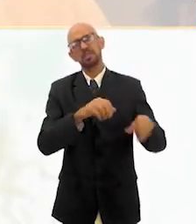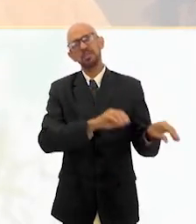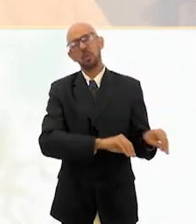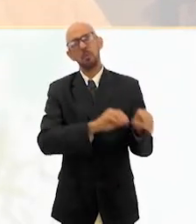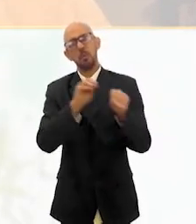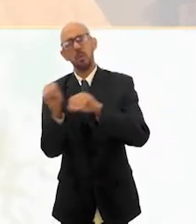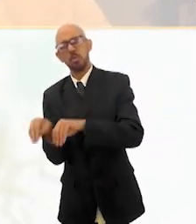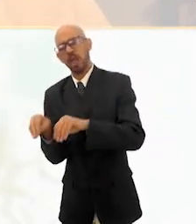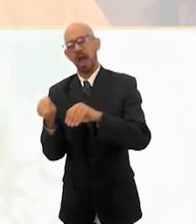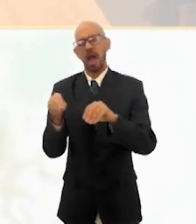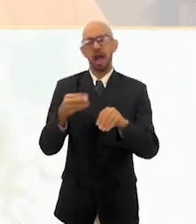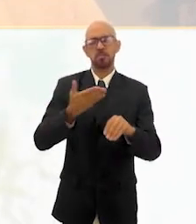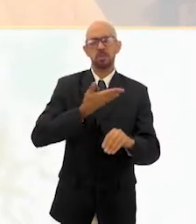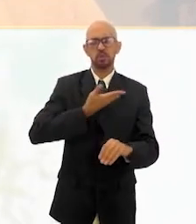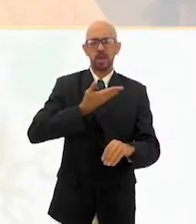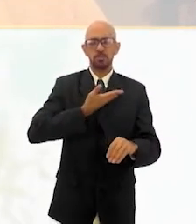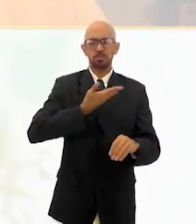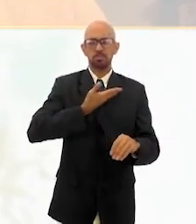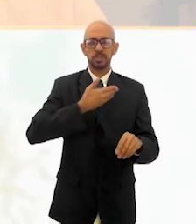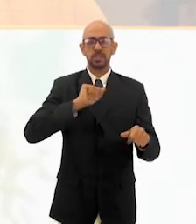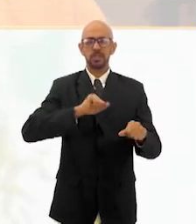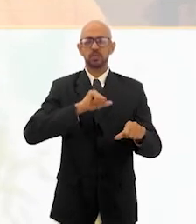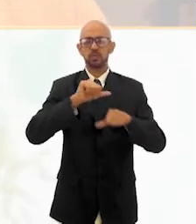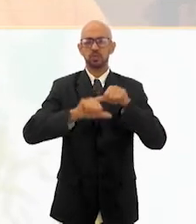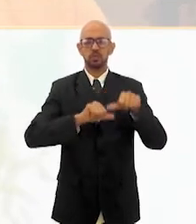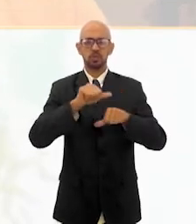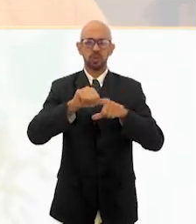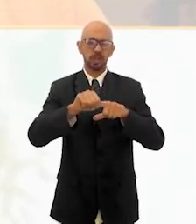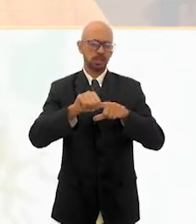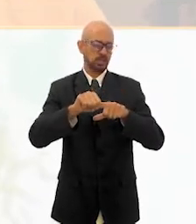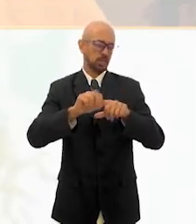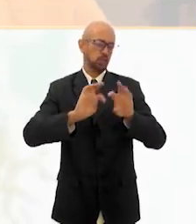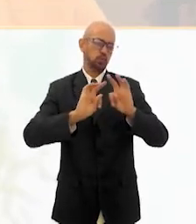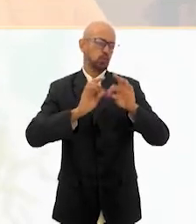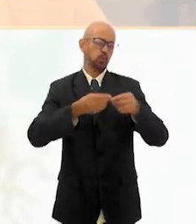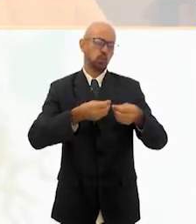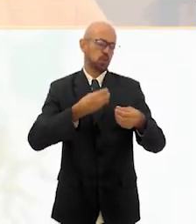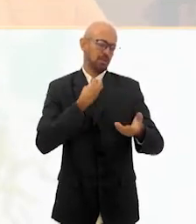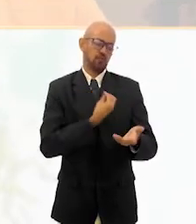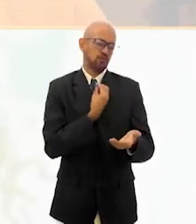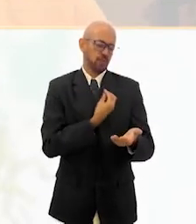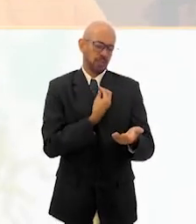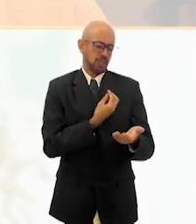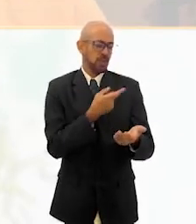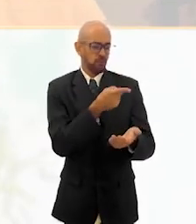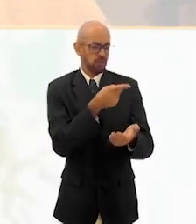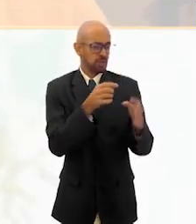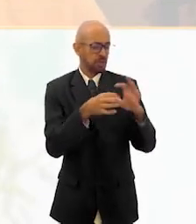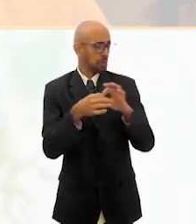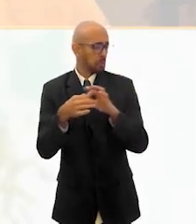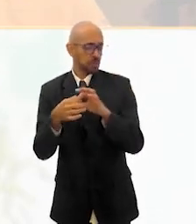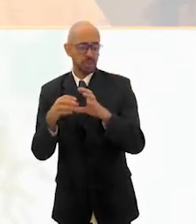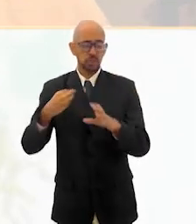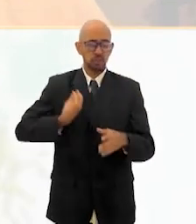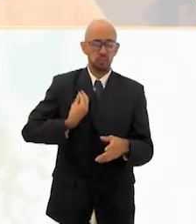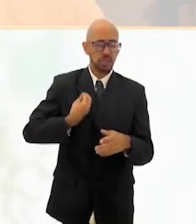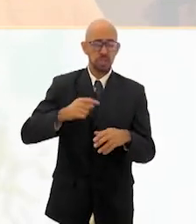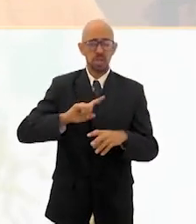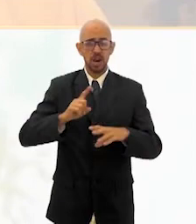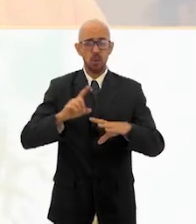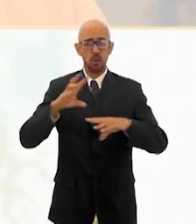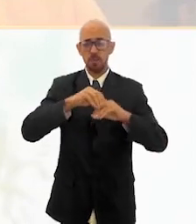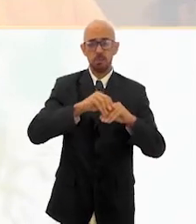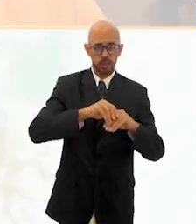estava acostumado, os meus amiguinhos mudaram, e ter um outro olhar sobre isso. E na verdade, não, só